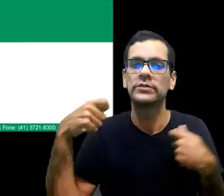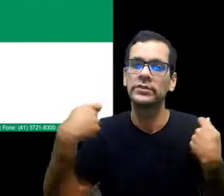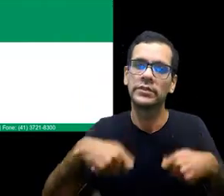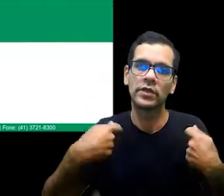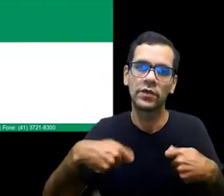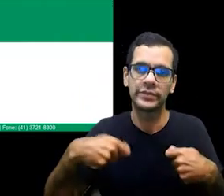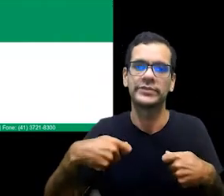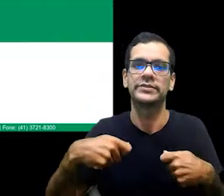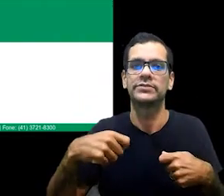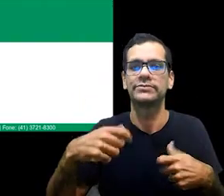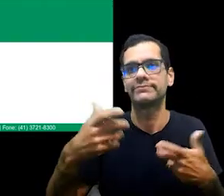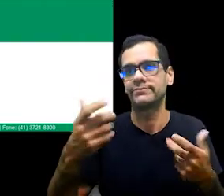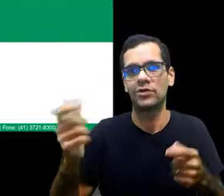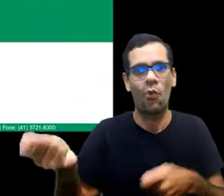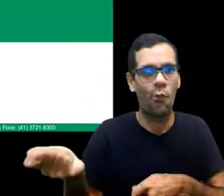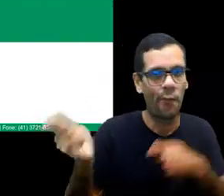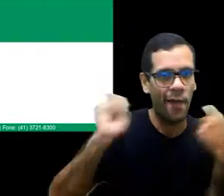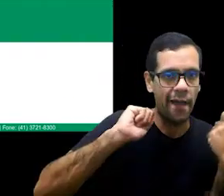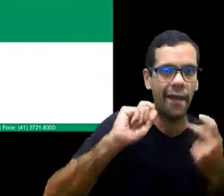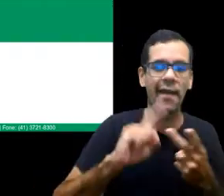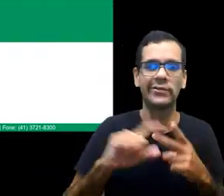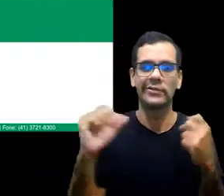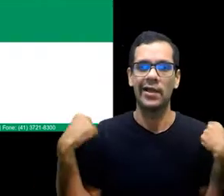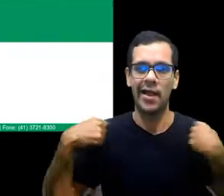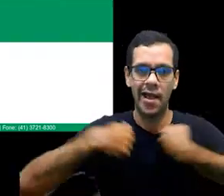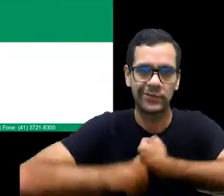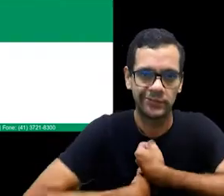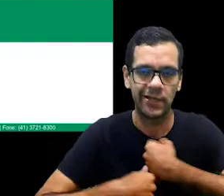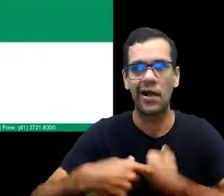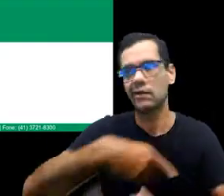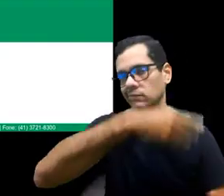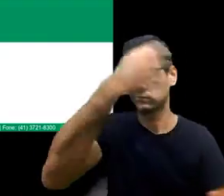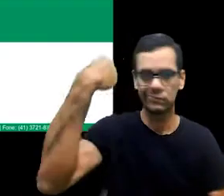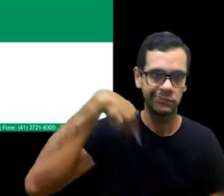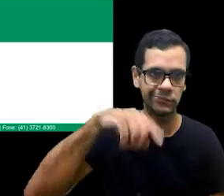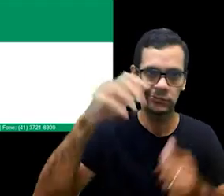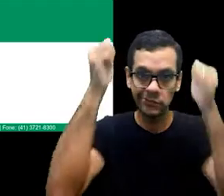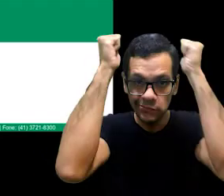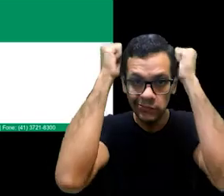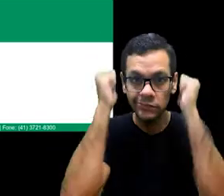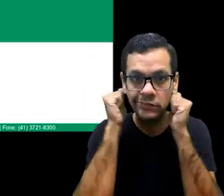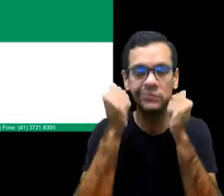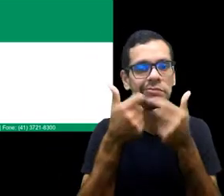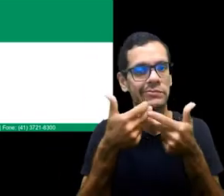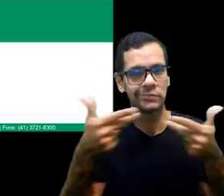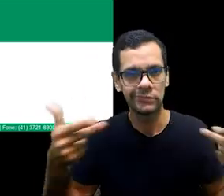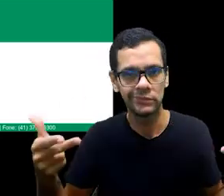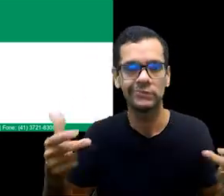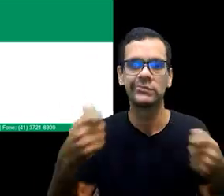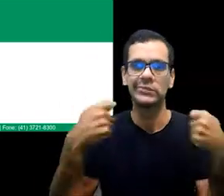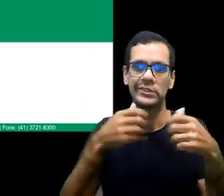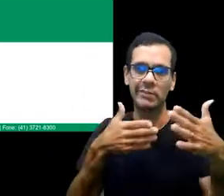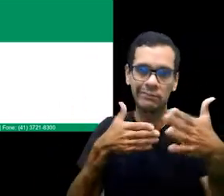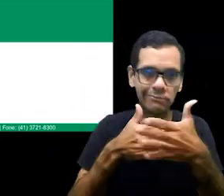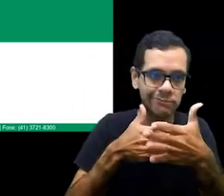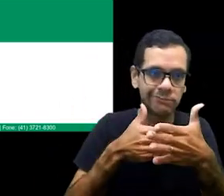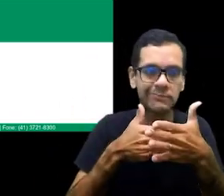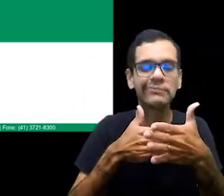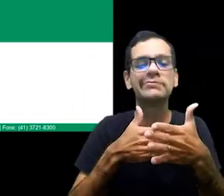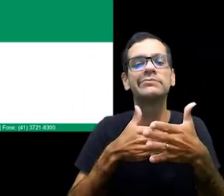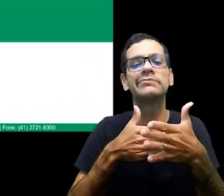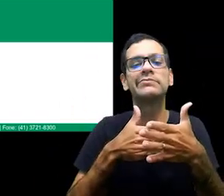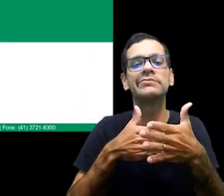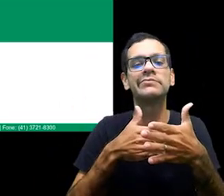ele fica, portanto, jogando energia continuamente para fora, e aí nós precisamos bloquear essa perda de energia, colocamos roupas e o nosso corpo